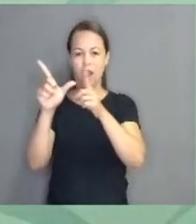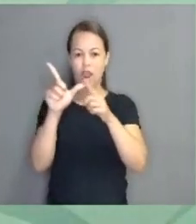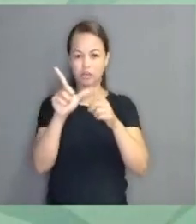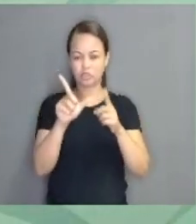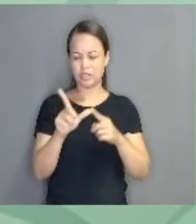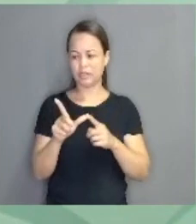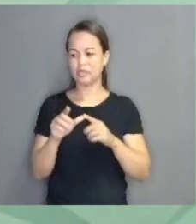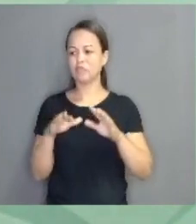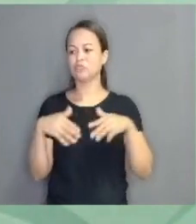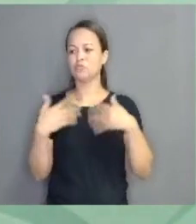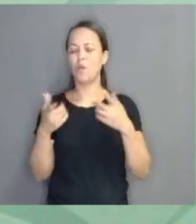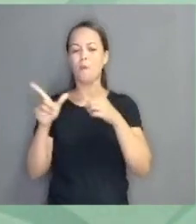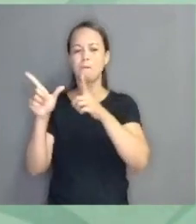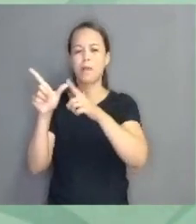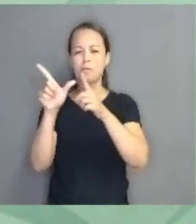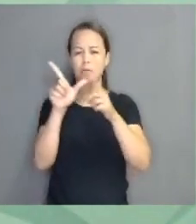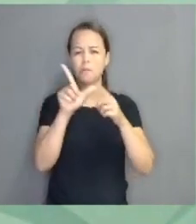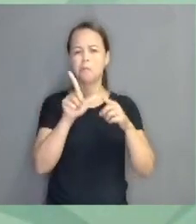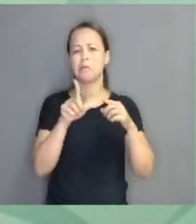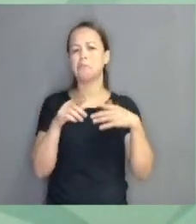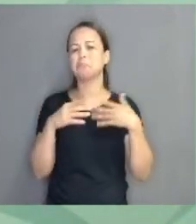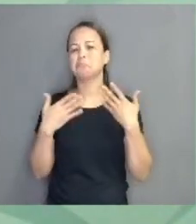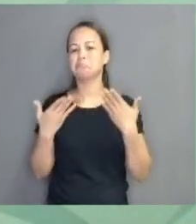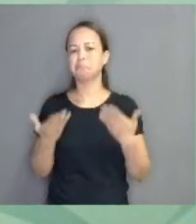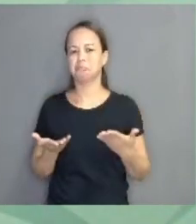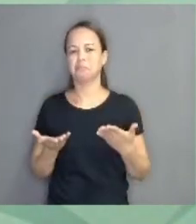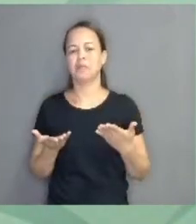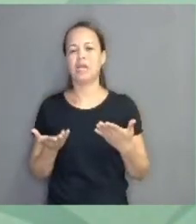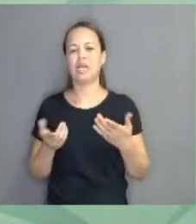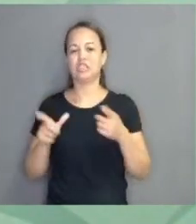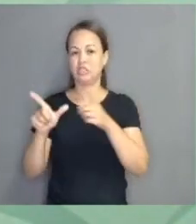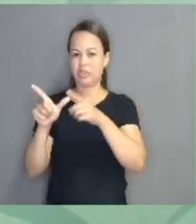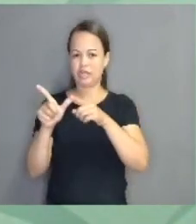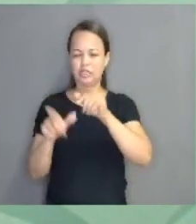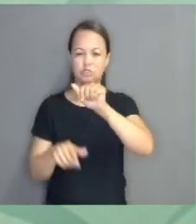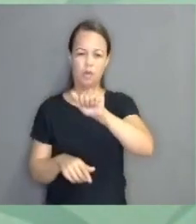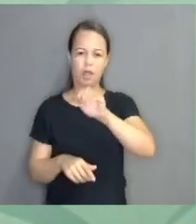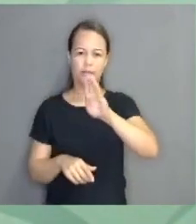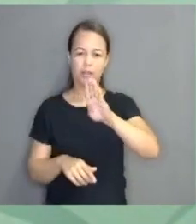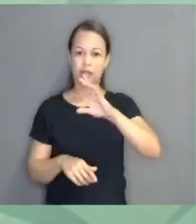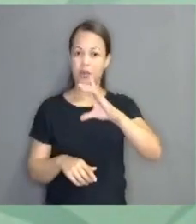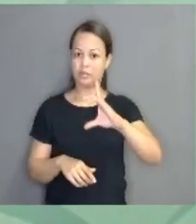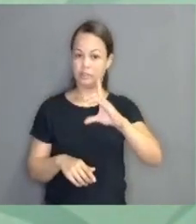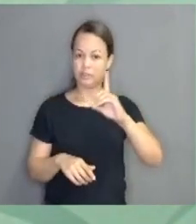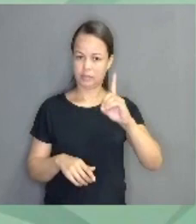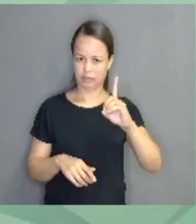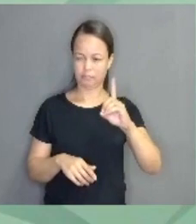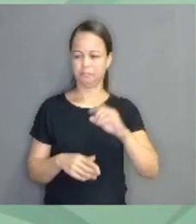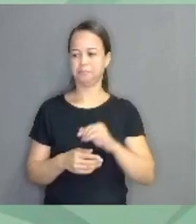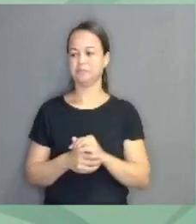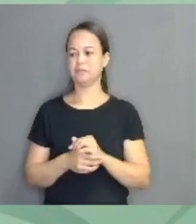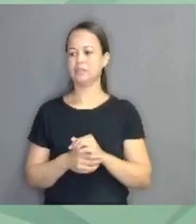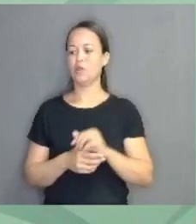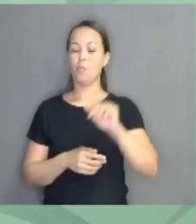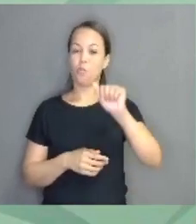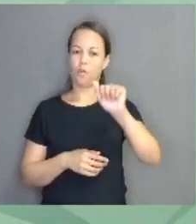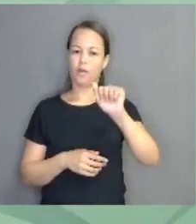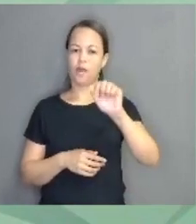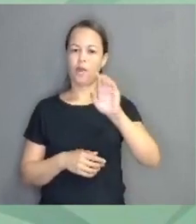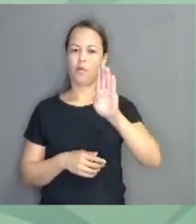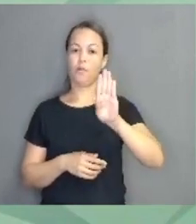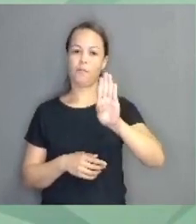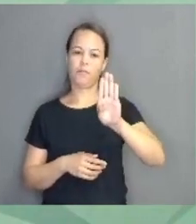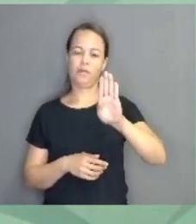E que letras são essas? As letras do alfabeto. O A, o B, o C,